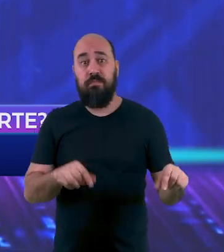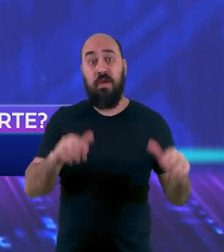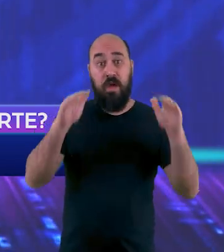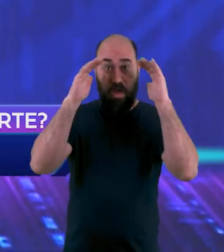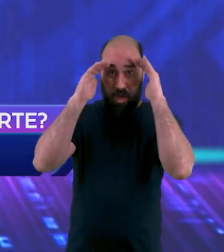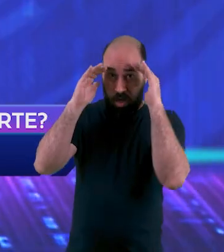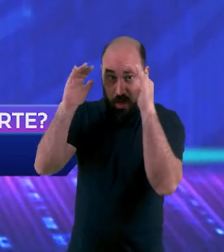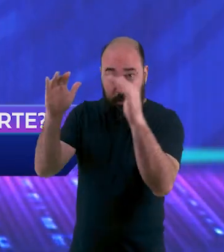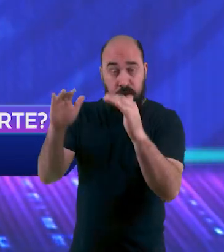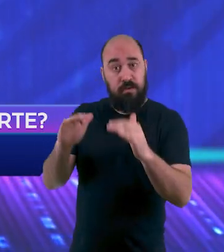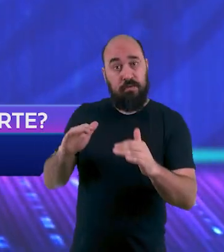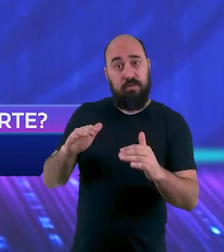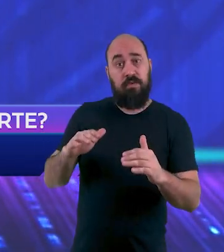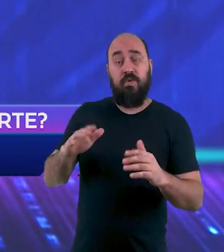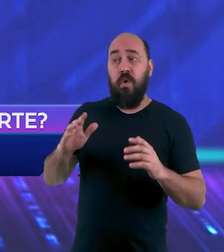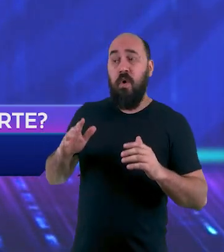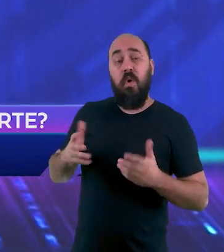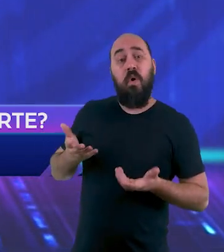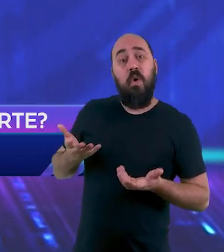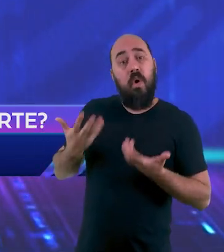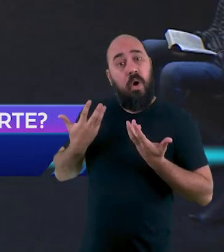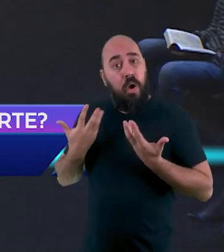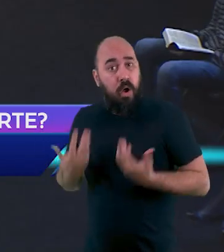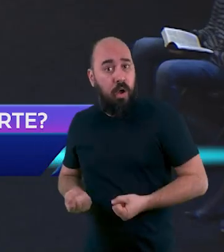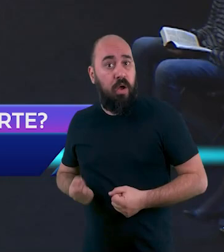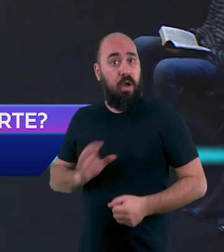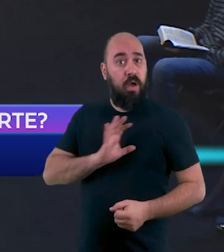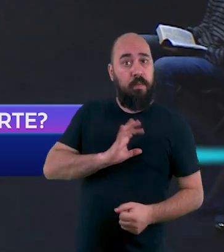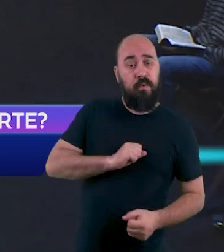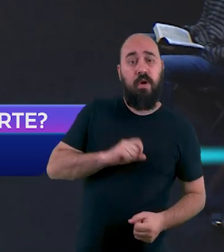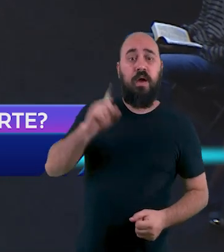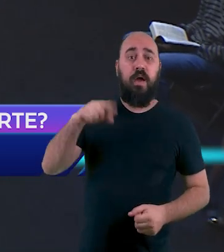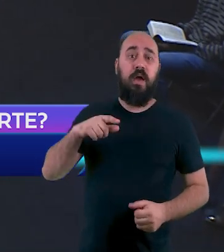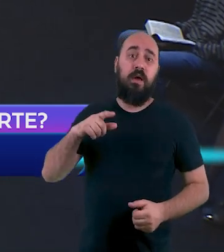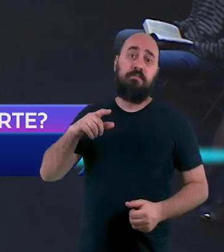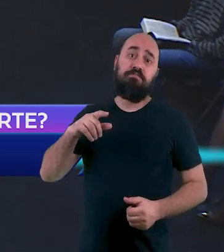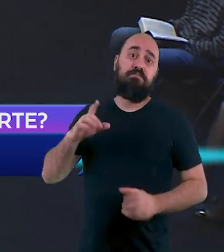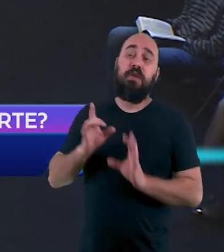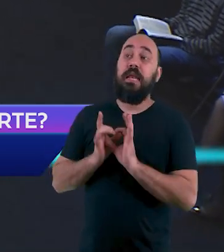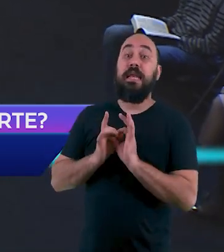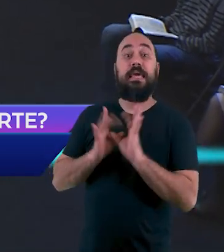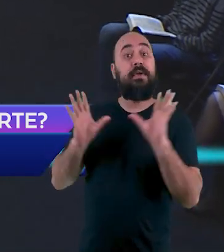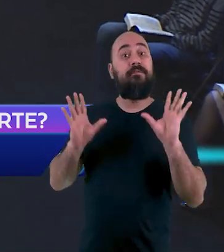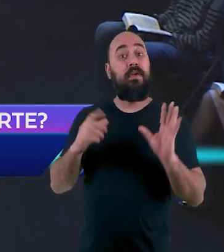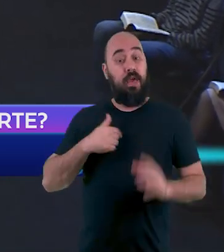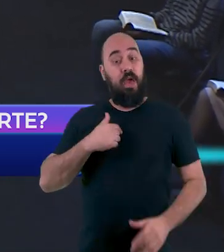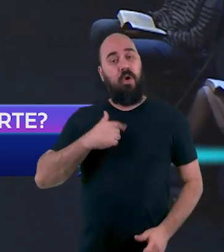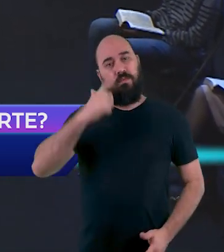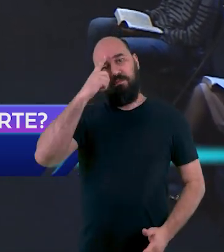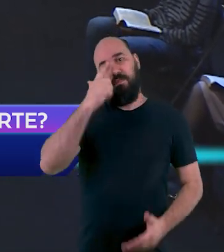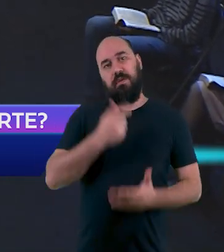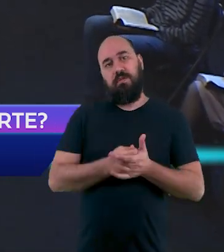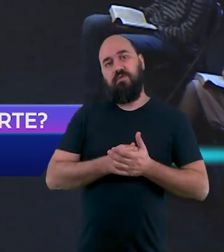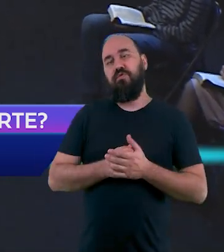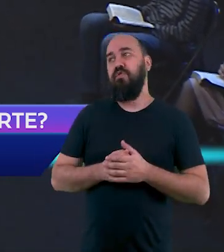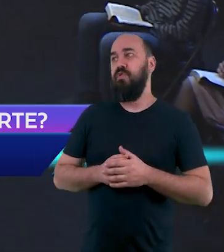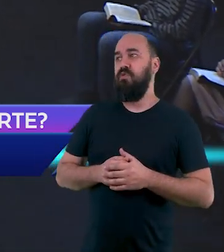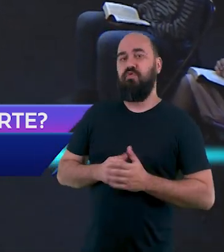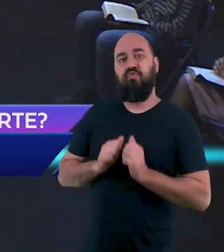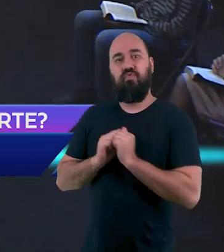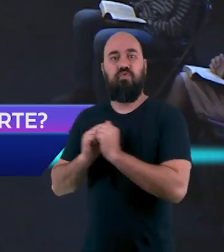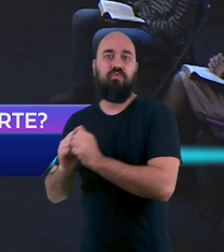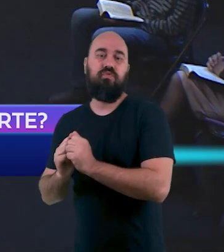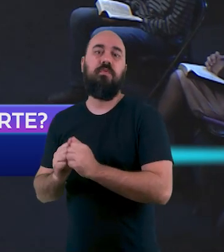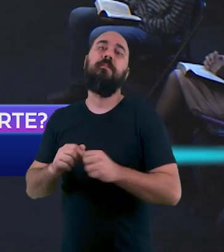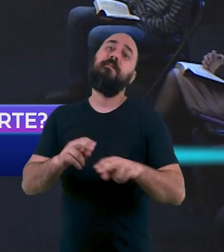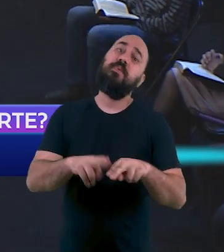e obediência por decisão e não por obrigação. Deus gosta quando eu escolho andar junto com Ele.